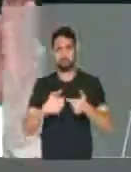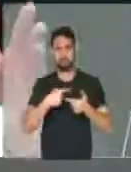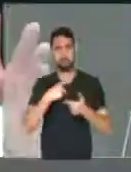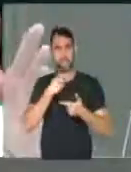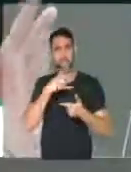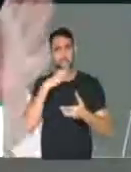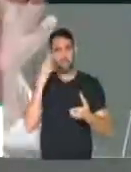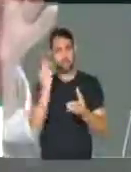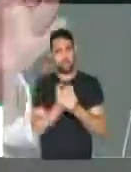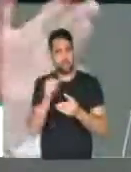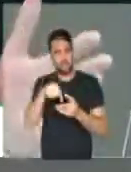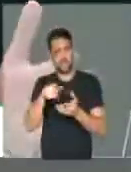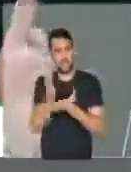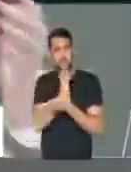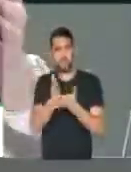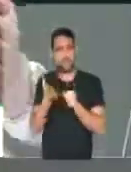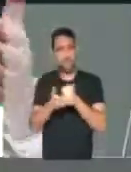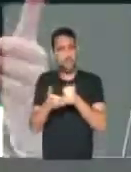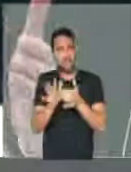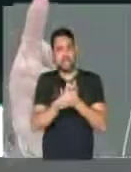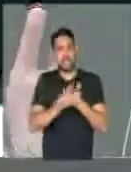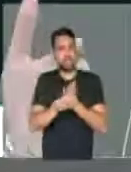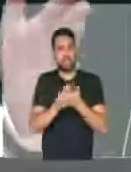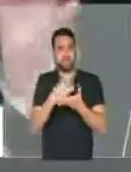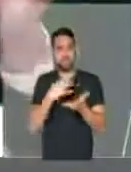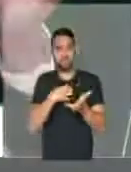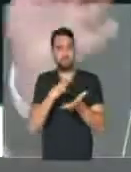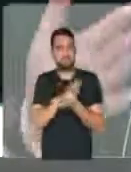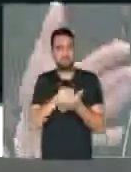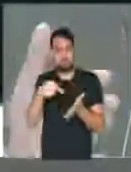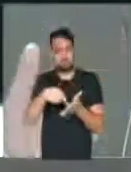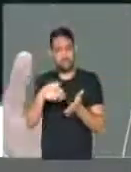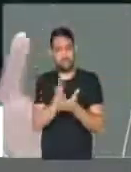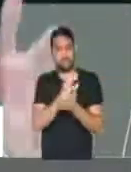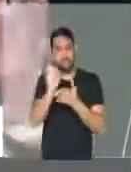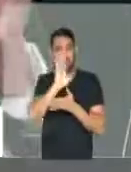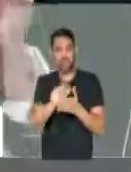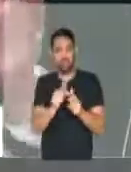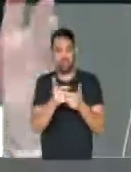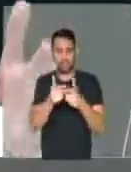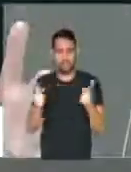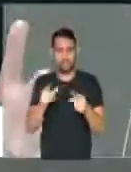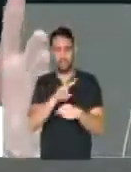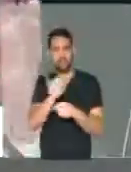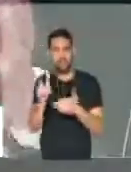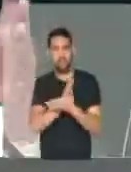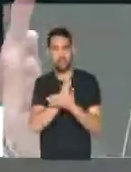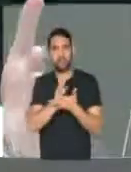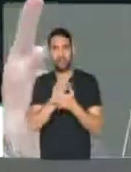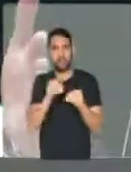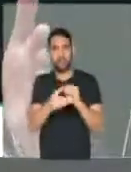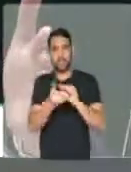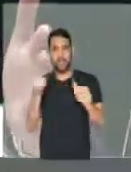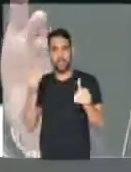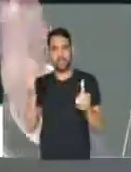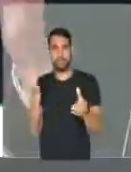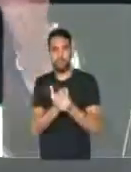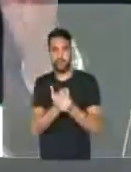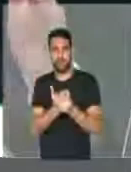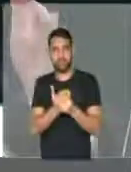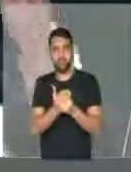Essa denúncia, ela não tem cabimento, ela não tem sentido. O Brasil está crescendo. Vamos retirar essa